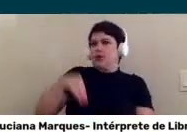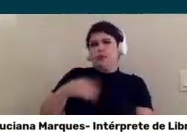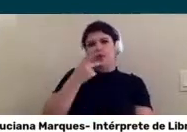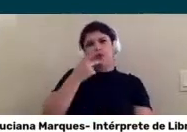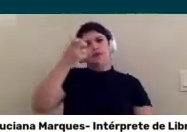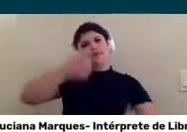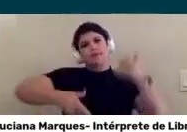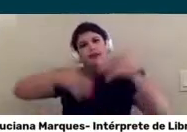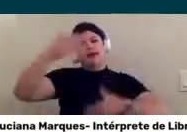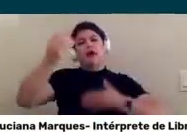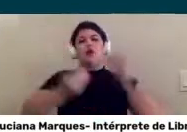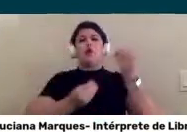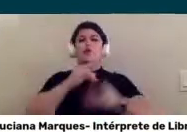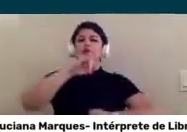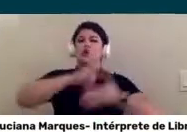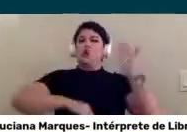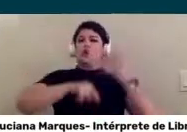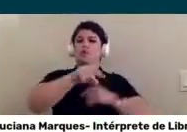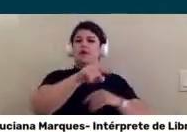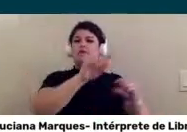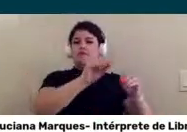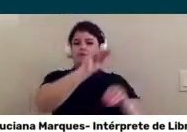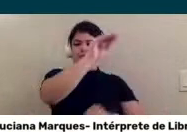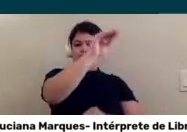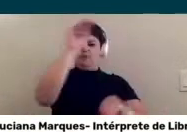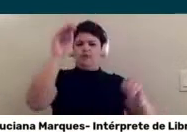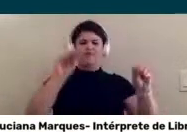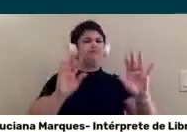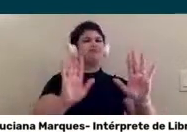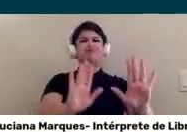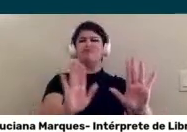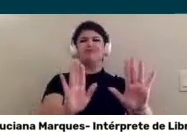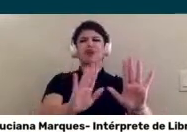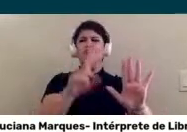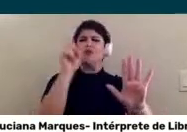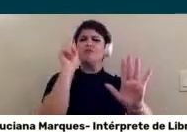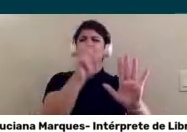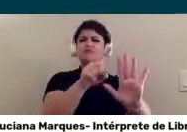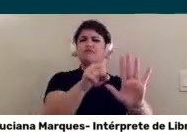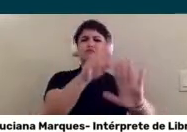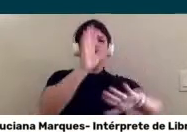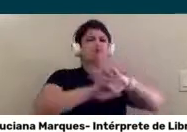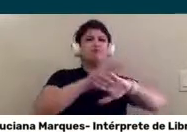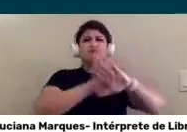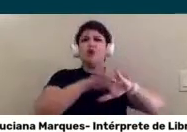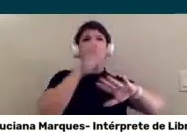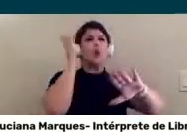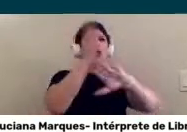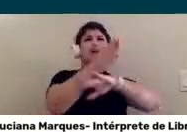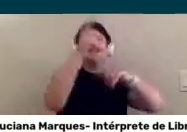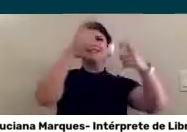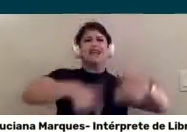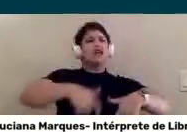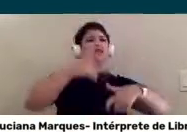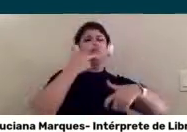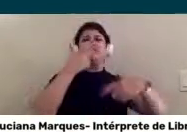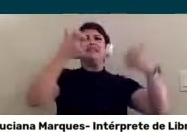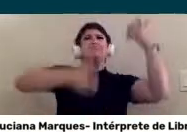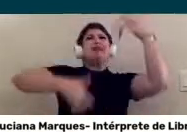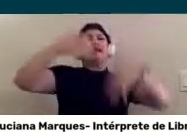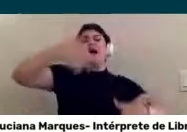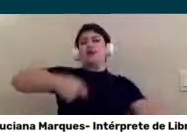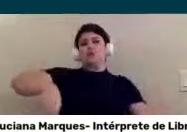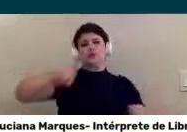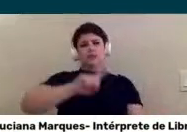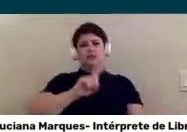como criar essa documentação daqui, mover para cá. Não, gente, vamos fazer um botão para já criar no lugar certo e não ter que explicar nada. Então a gente